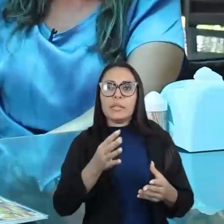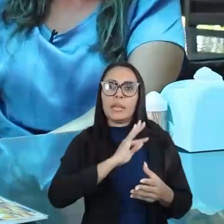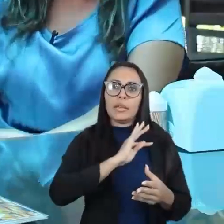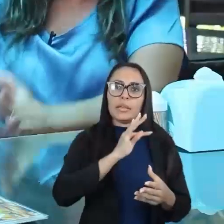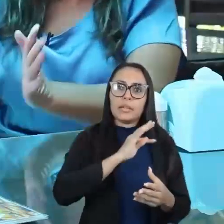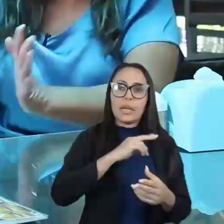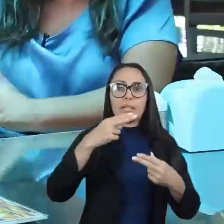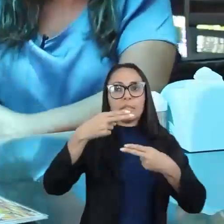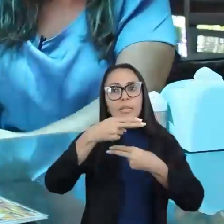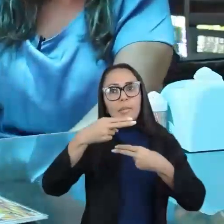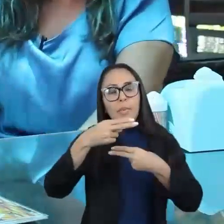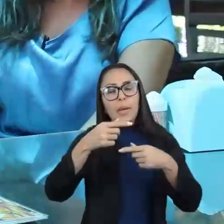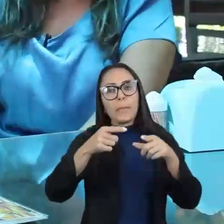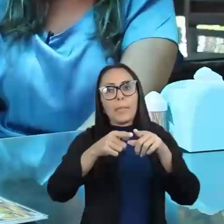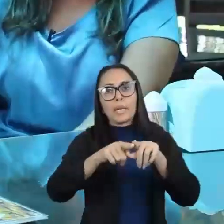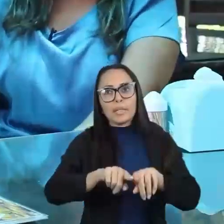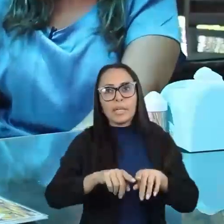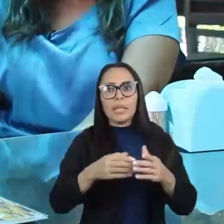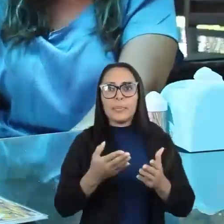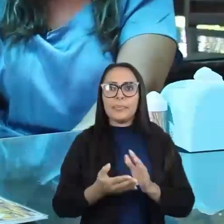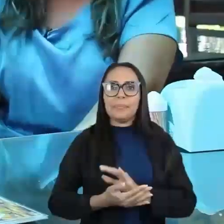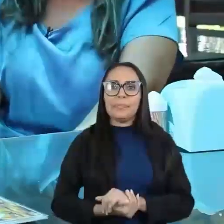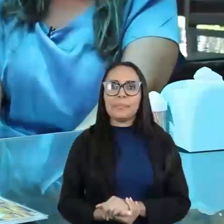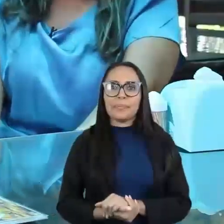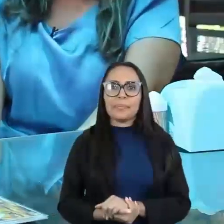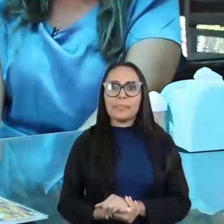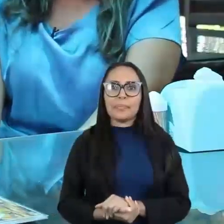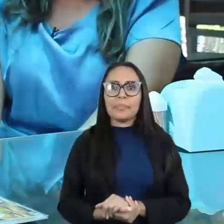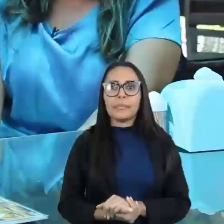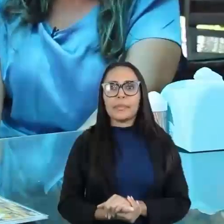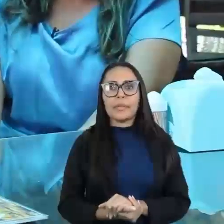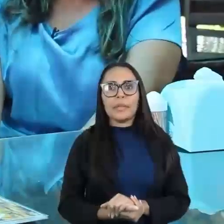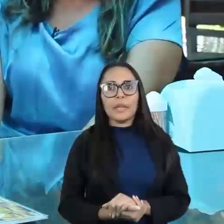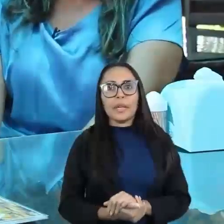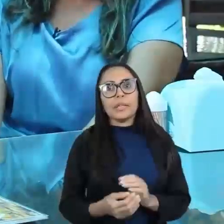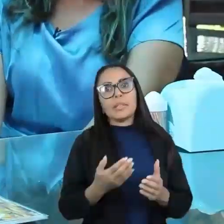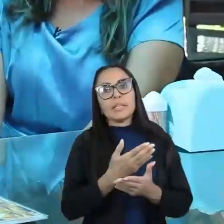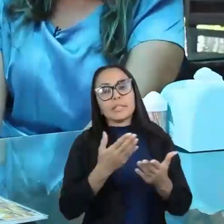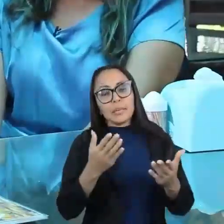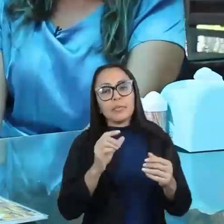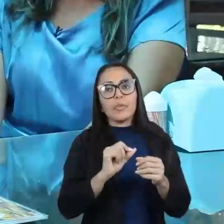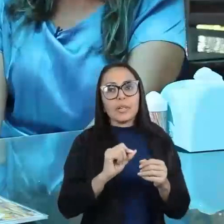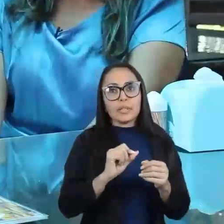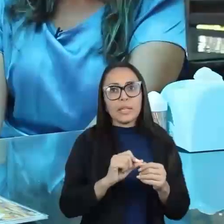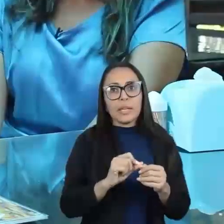né? E tá aí a dica, pessoal. Procure quem sabe fazer,